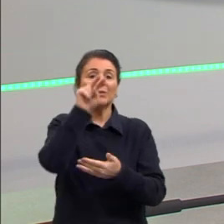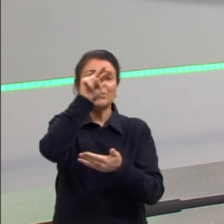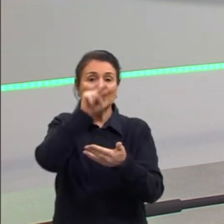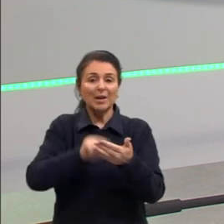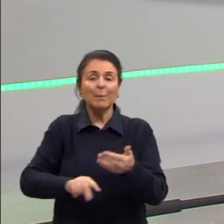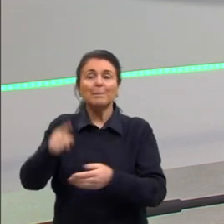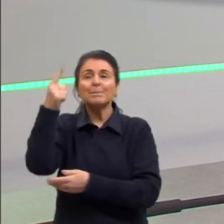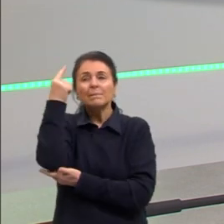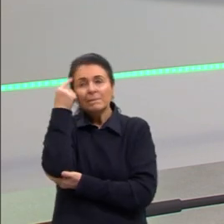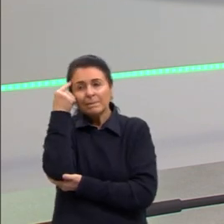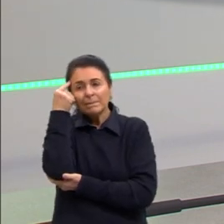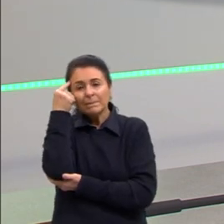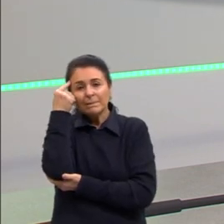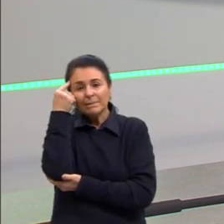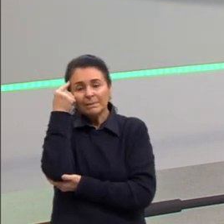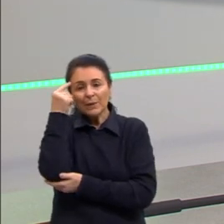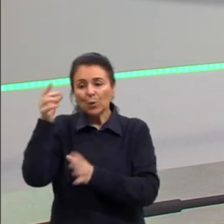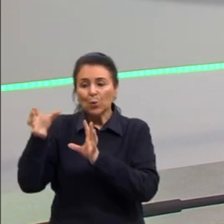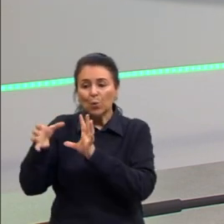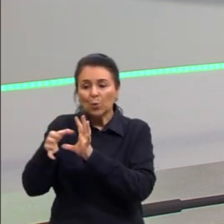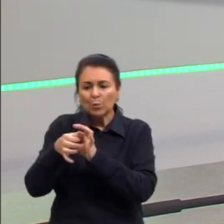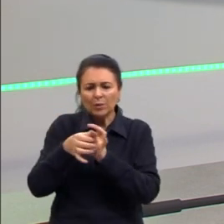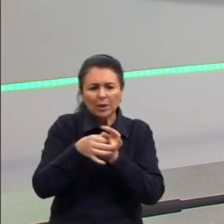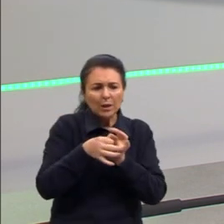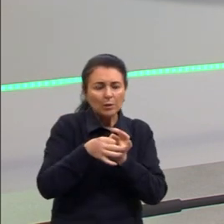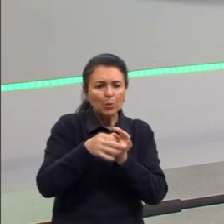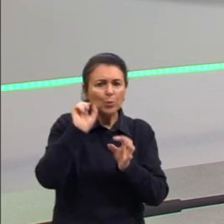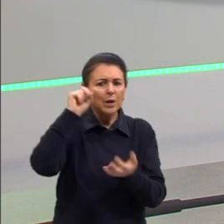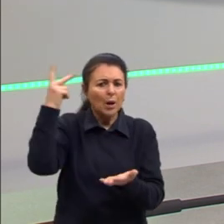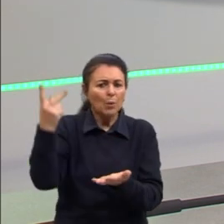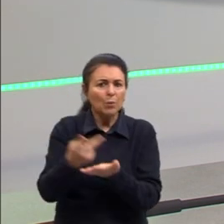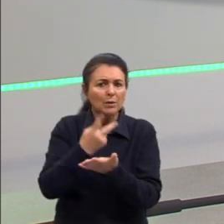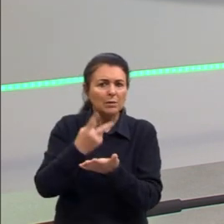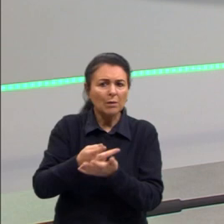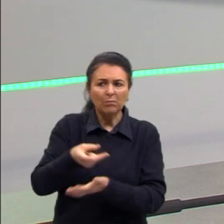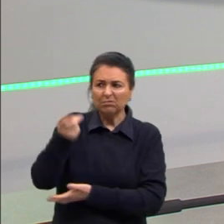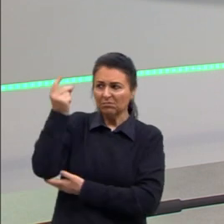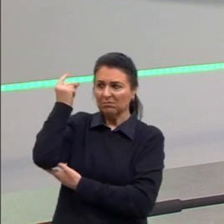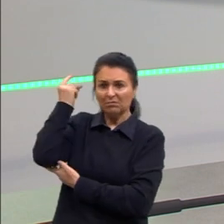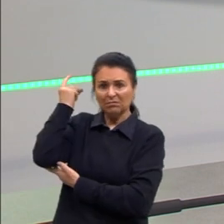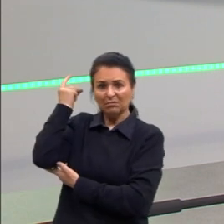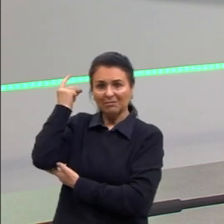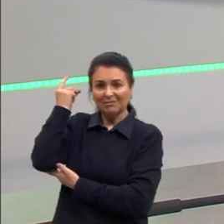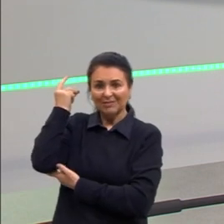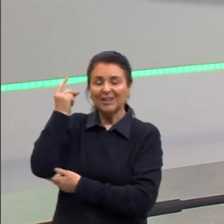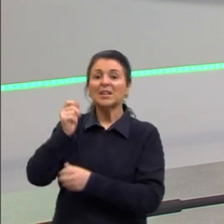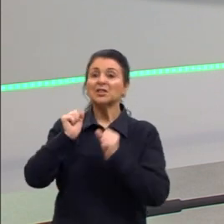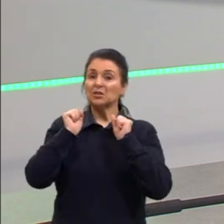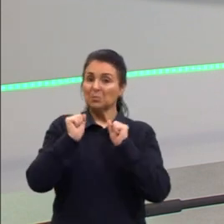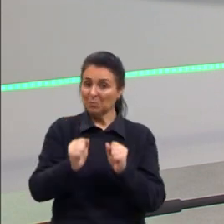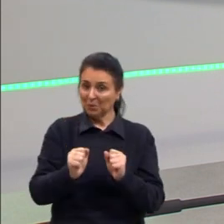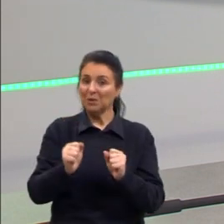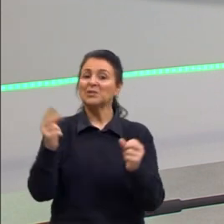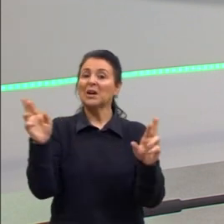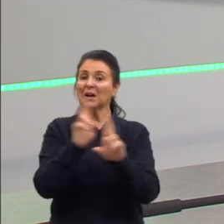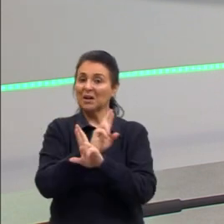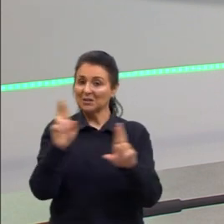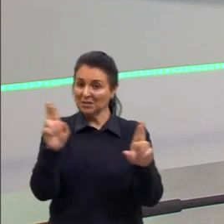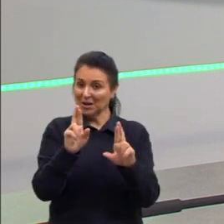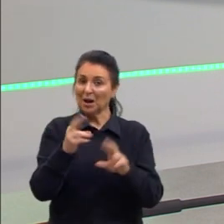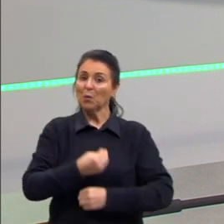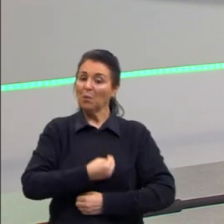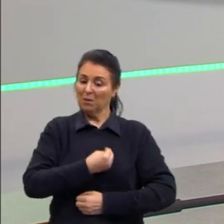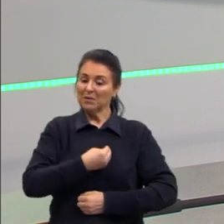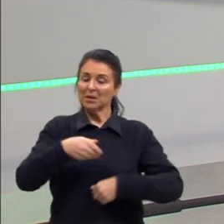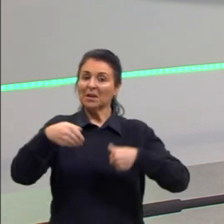lê refletir sobre o que que aconteceu lá naquela época que a gente pode relacionar com os dias atuais